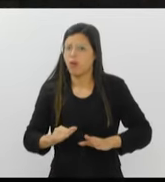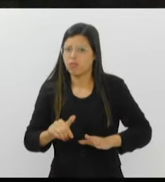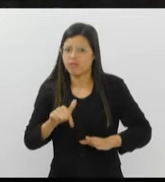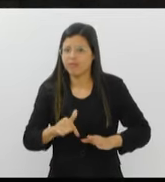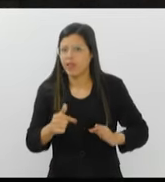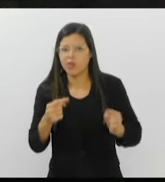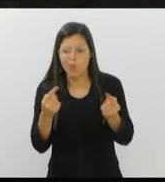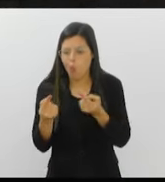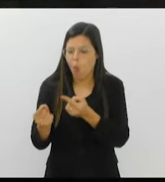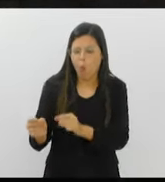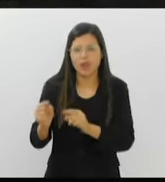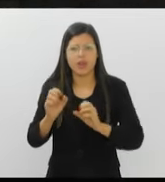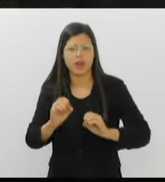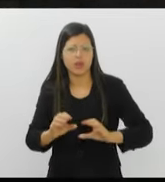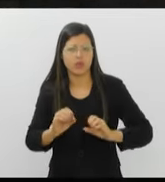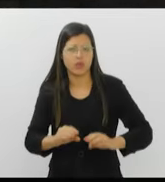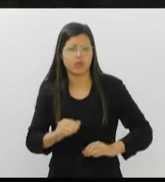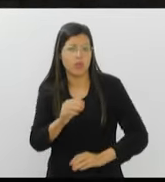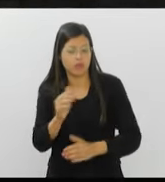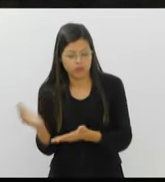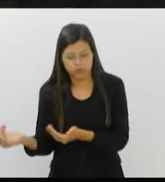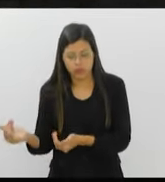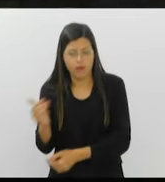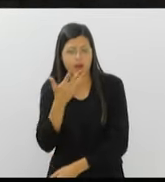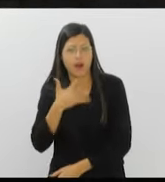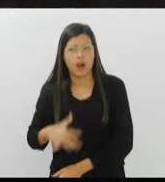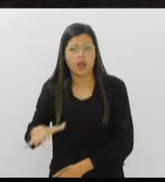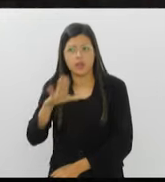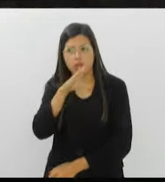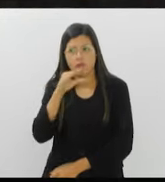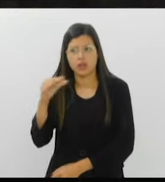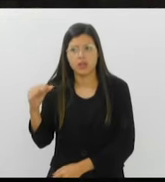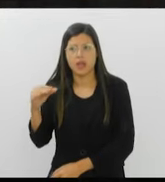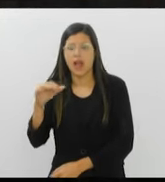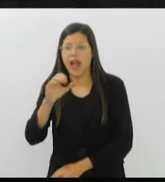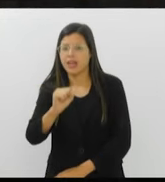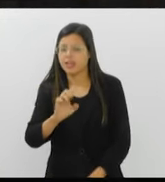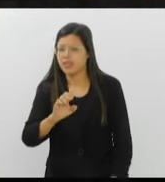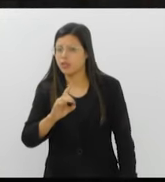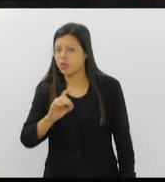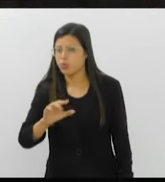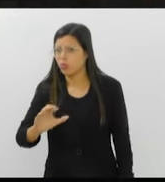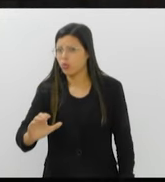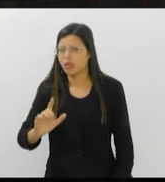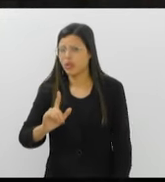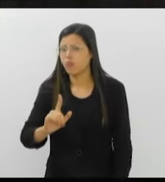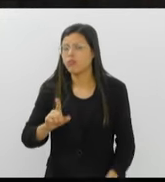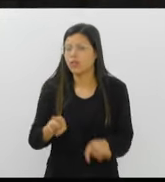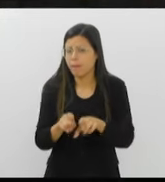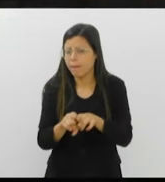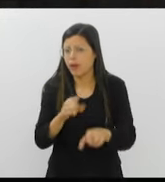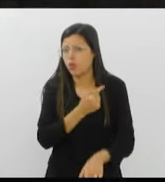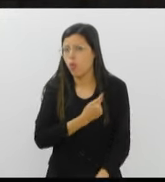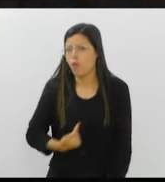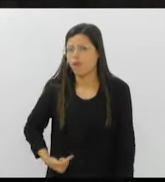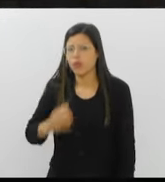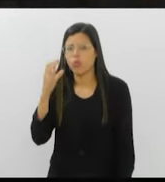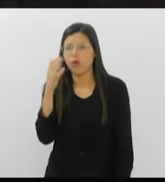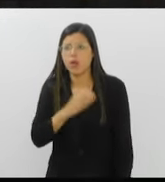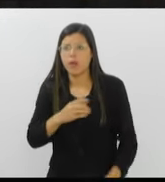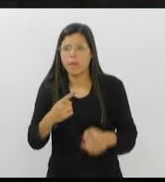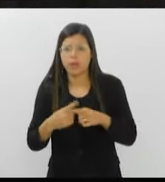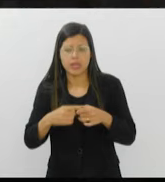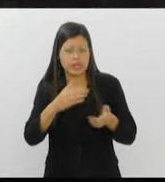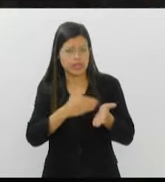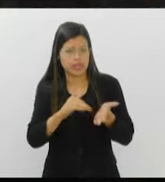para os nossos jovens, para as nossas crianças, para os nossos adolescentes. Aliás, a SEDUC só não. O governo Cláudio Castro. Porque essa secretária, quando ela